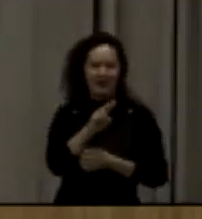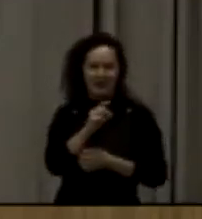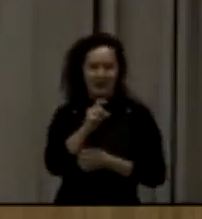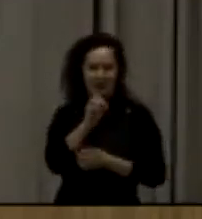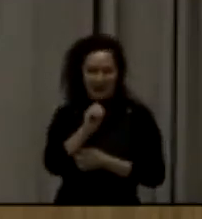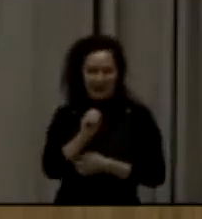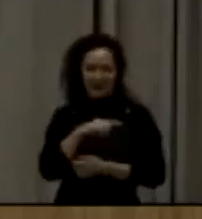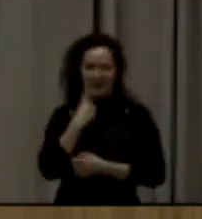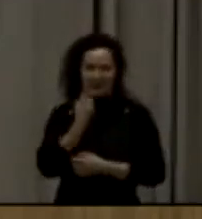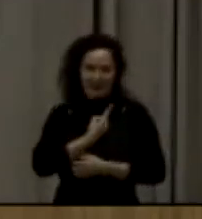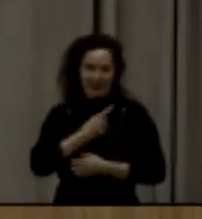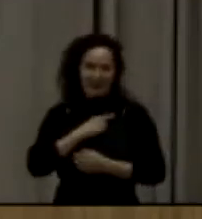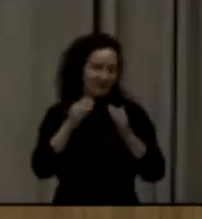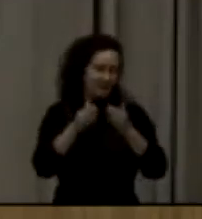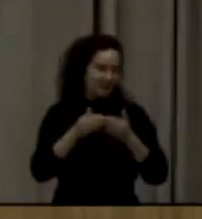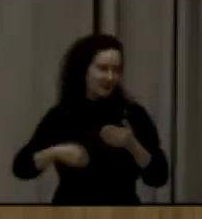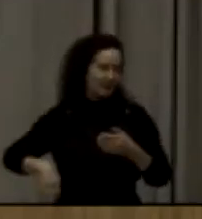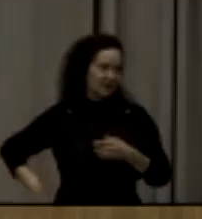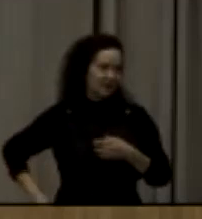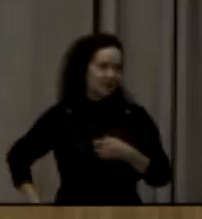temos... Com licença.